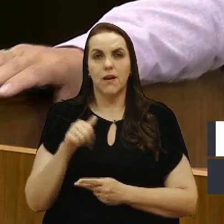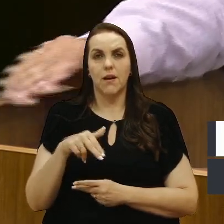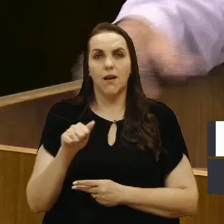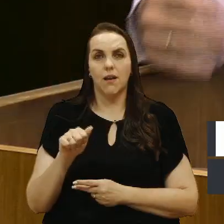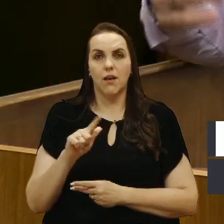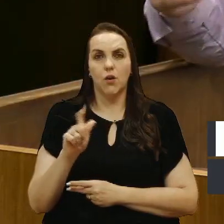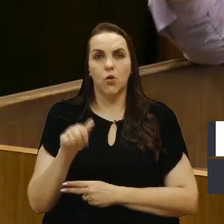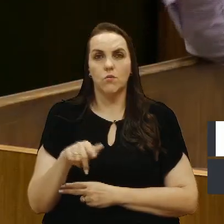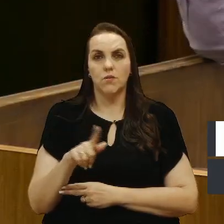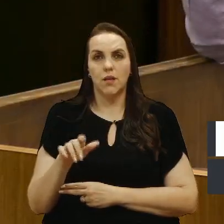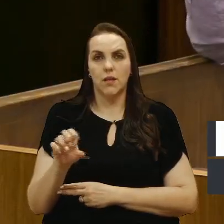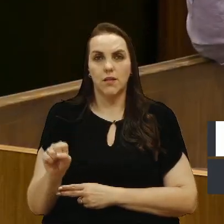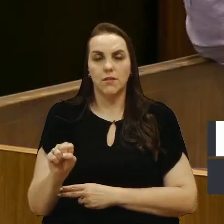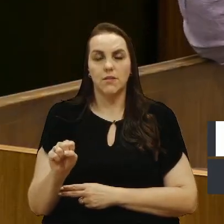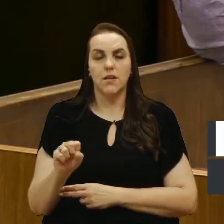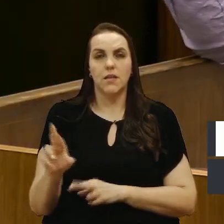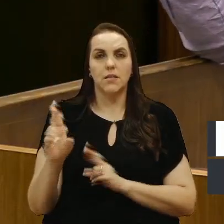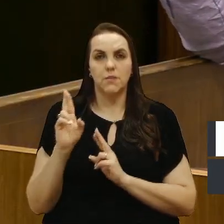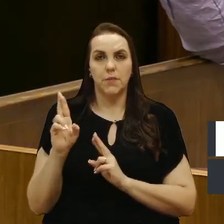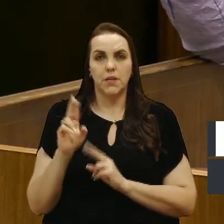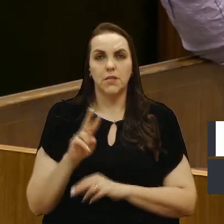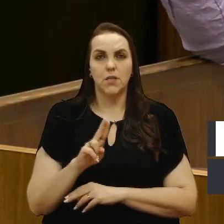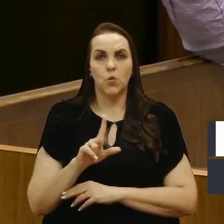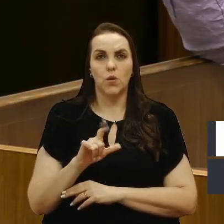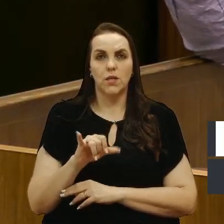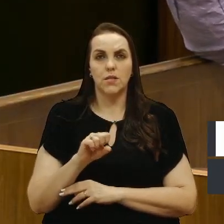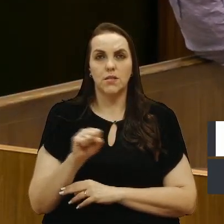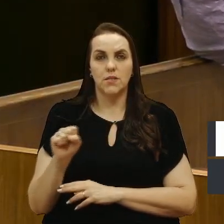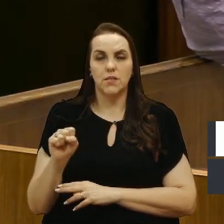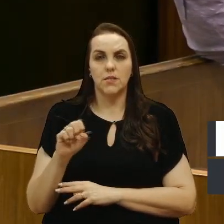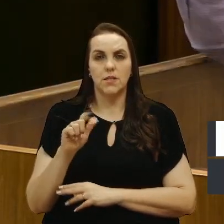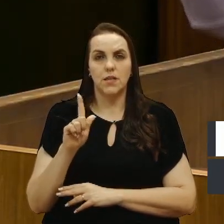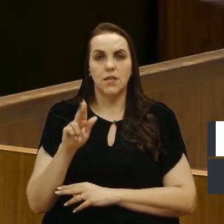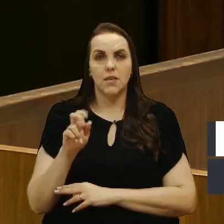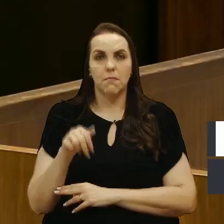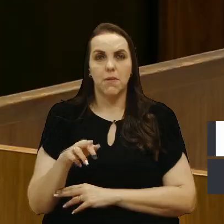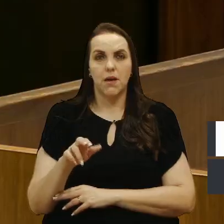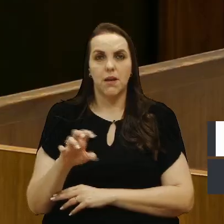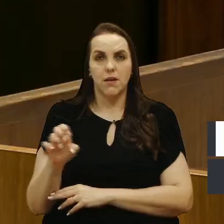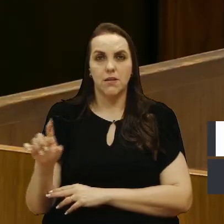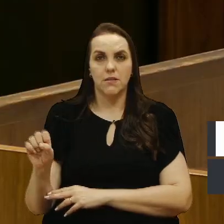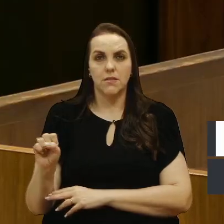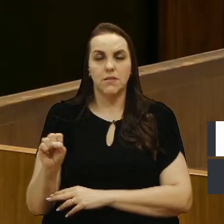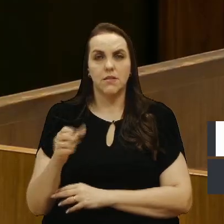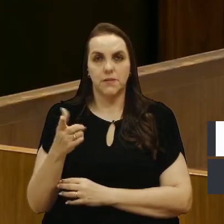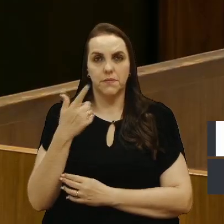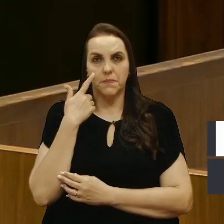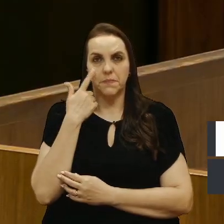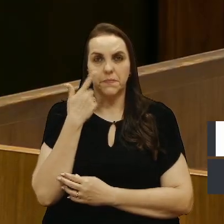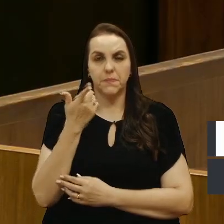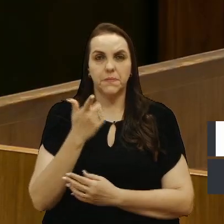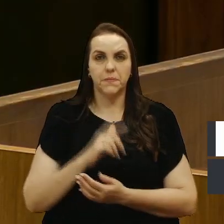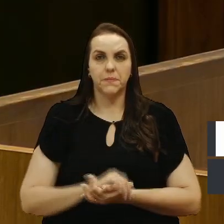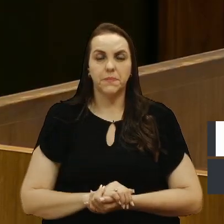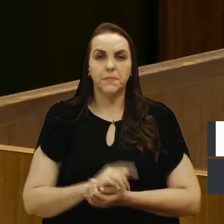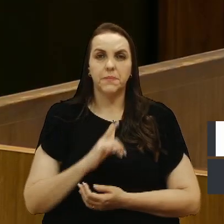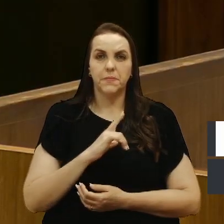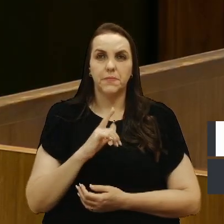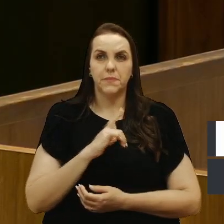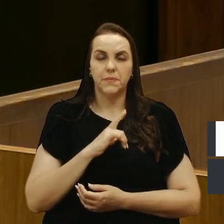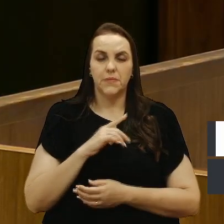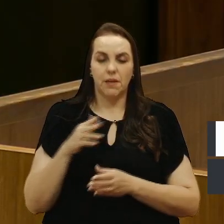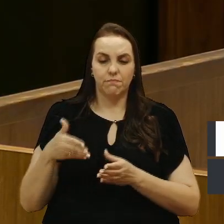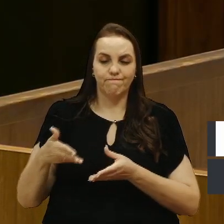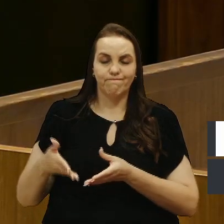a Ulisses Guimarães. Mas foram muitas ruas que a gente acabou visitando. E ali, como vocês podem ver, ali tem um valão